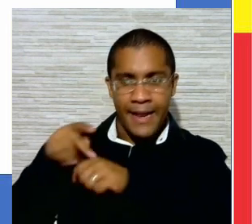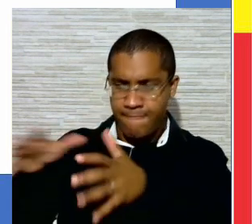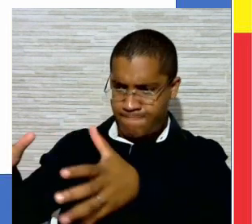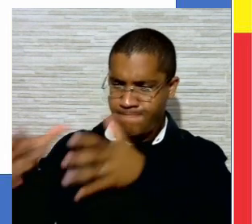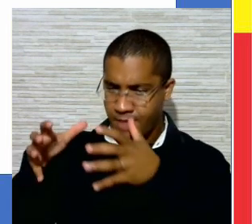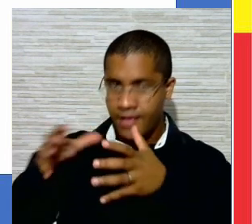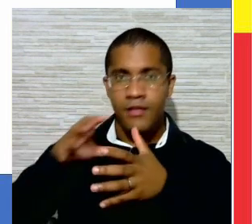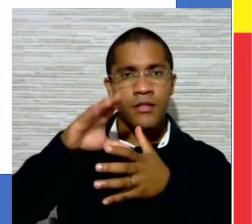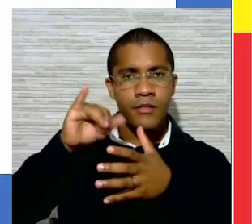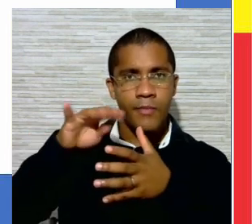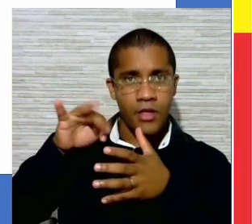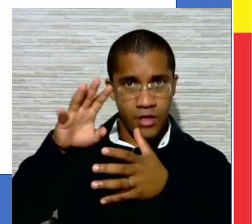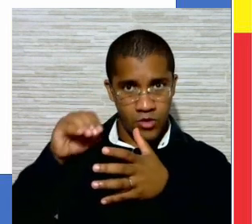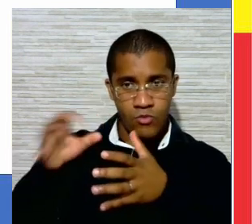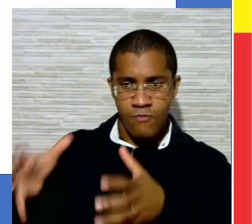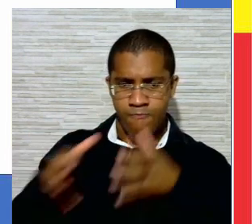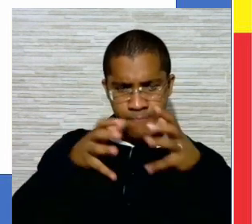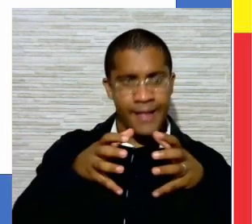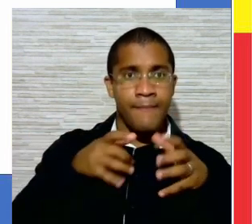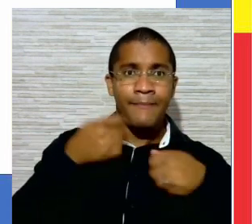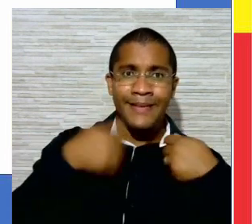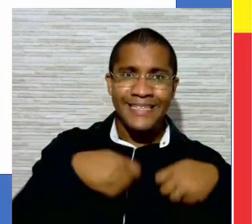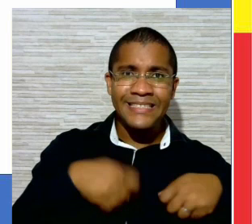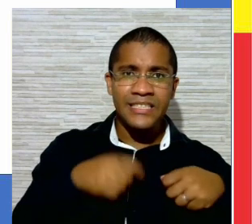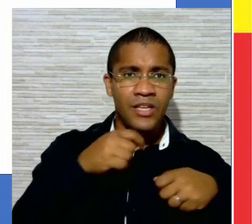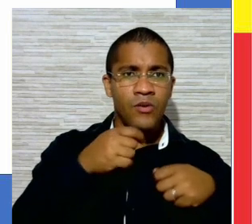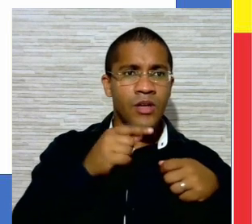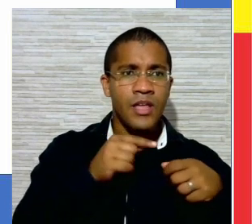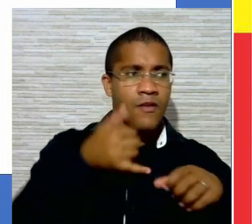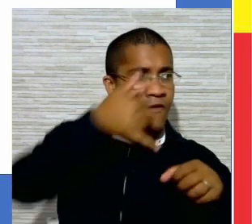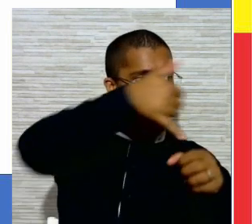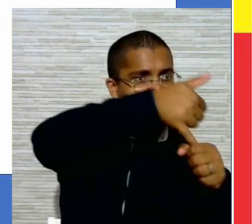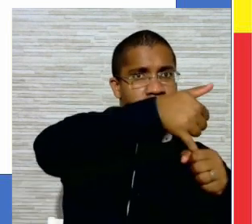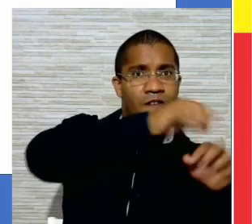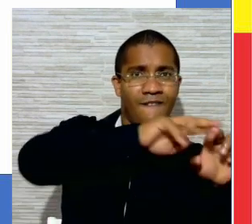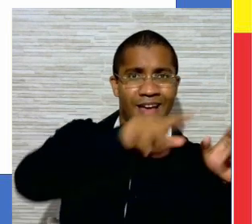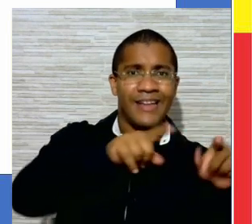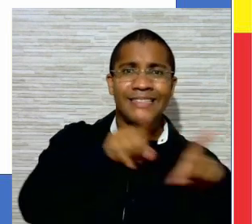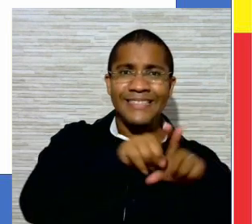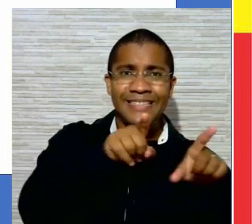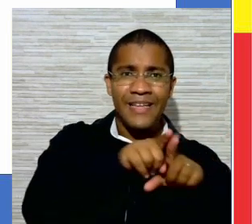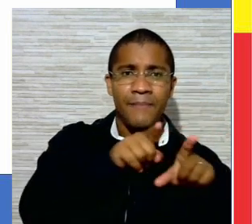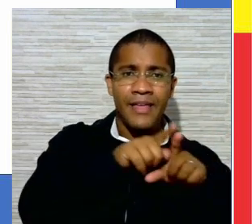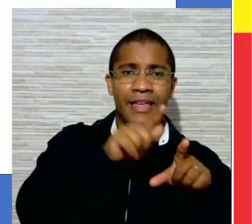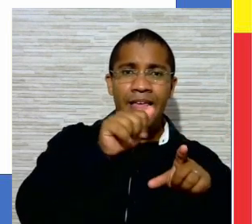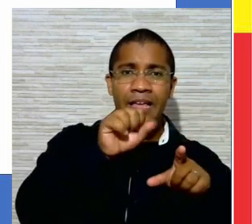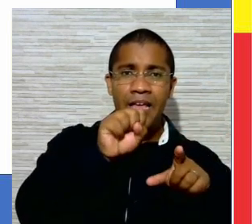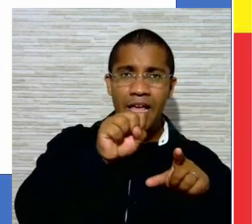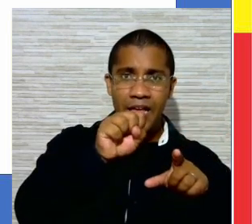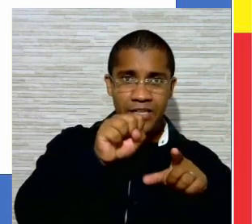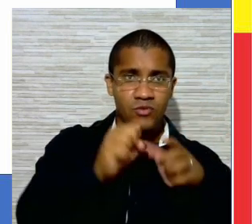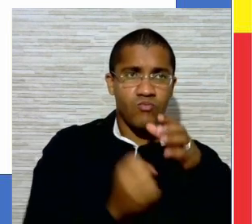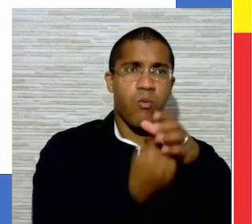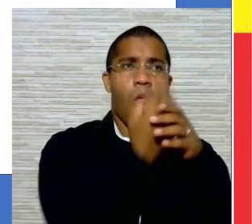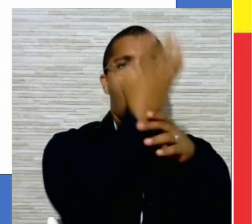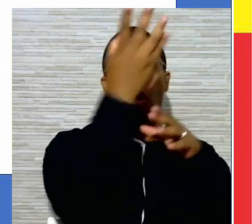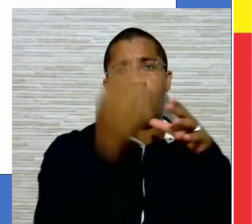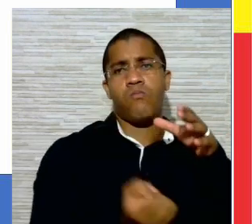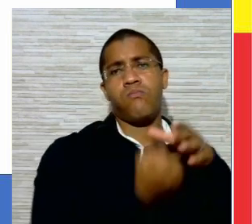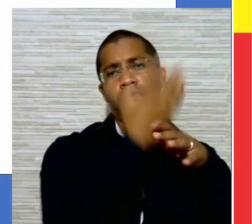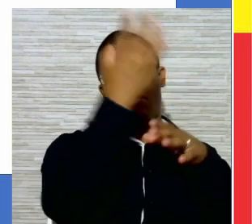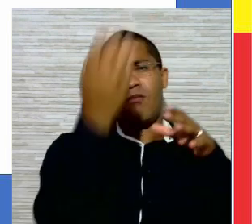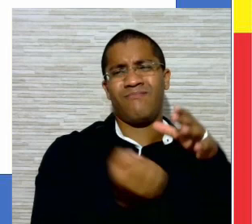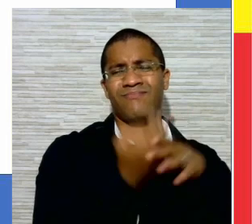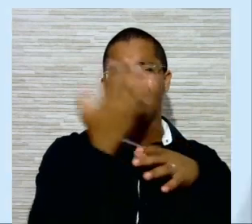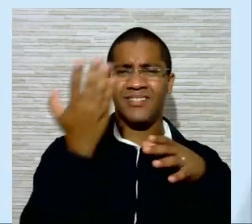as pedras, no caso, é preciso de muito combustível, né, e é preciso também lançar muito gás poluente na atmosfera.